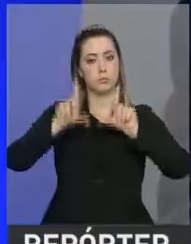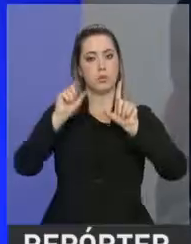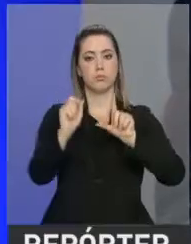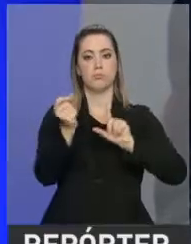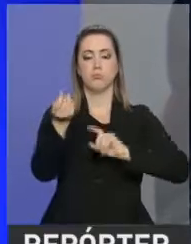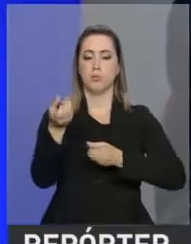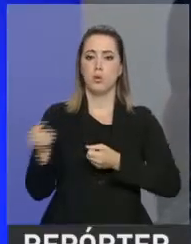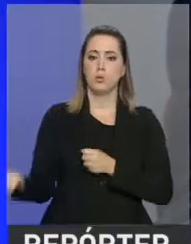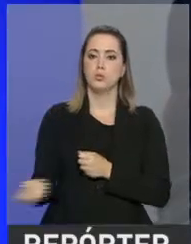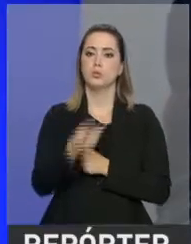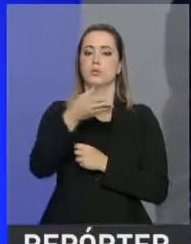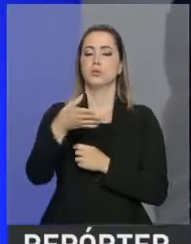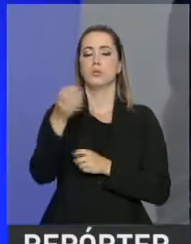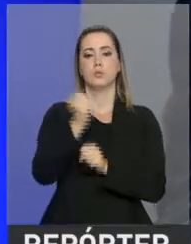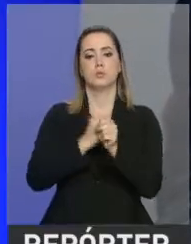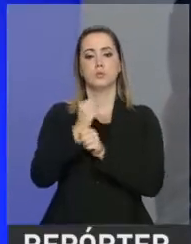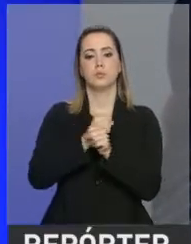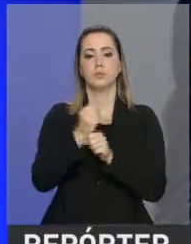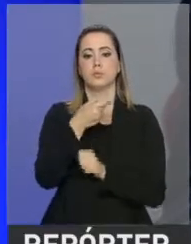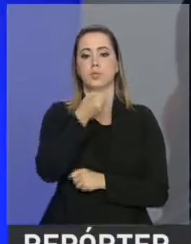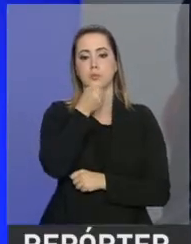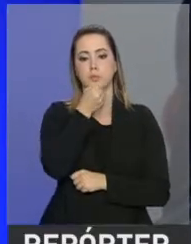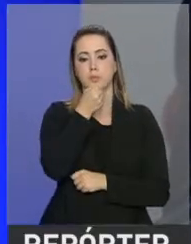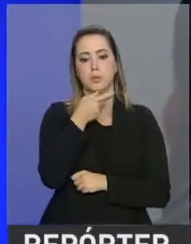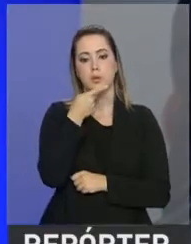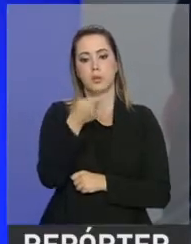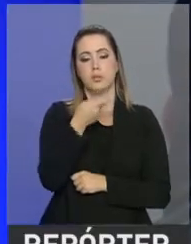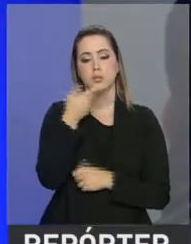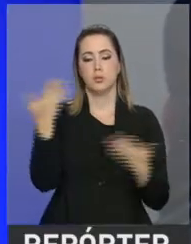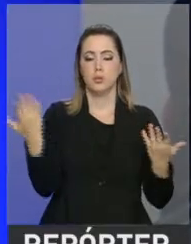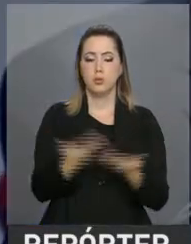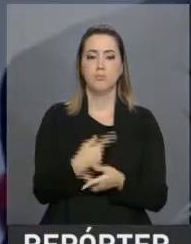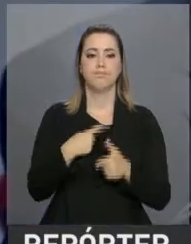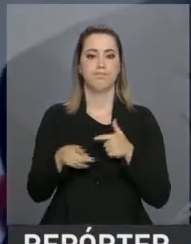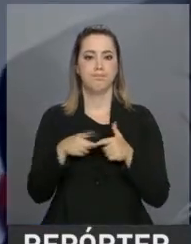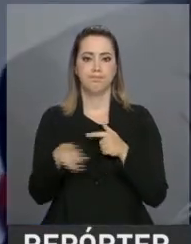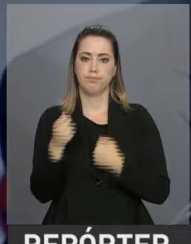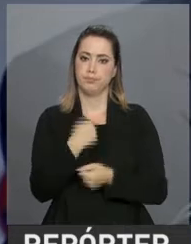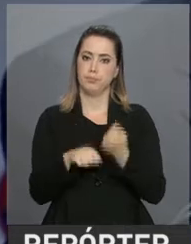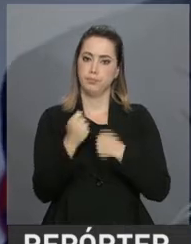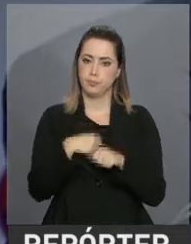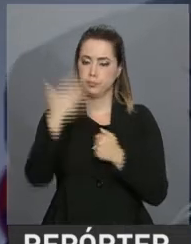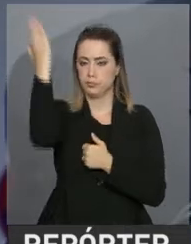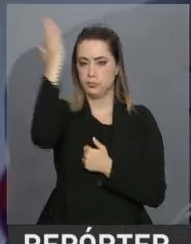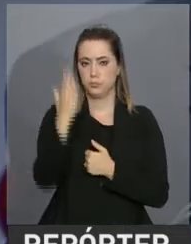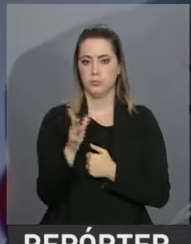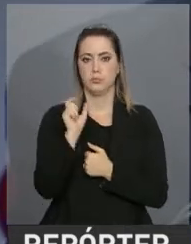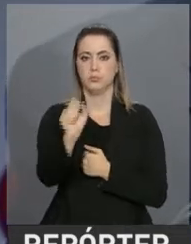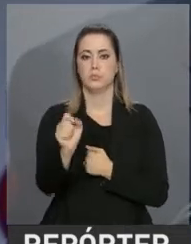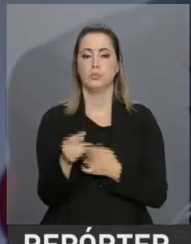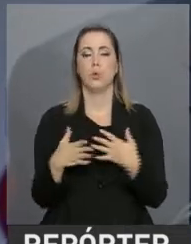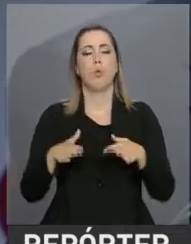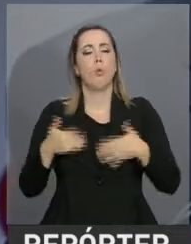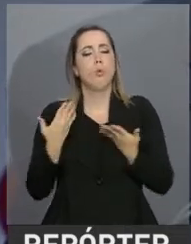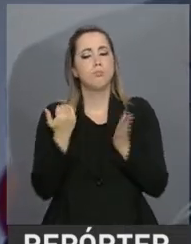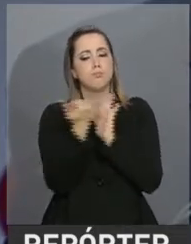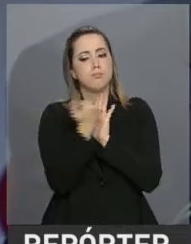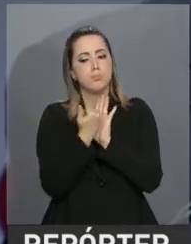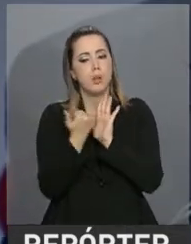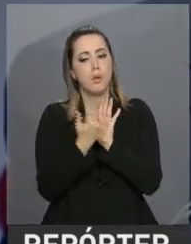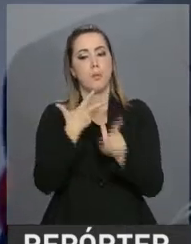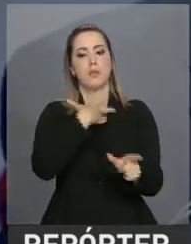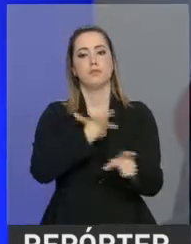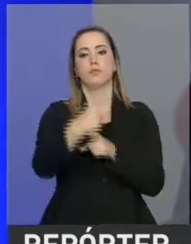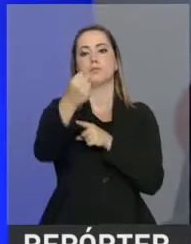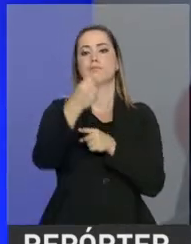Ano. Em seu discurso, Meirelles falou sobre a recessão econômica enfrentada pelo país e as medidas para vencer